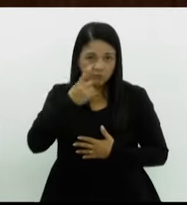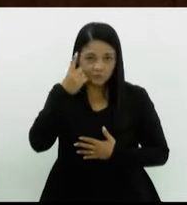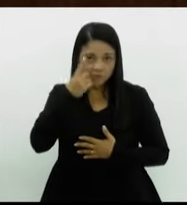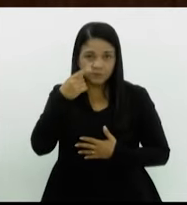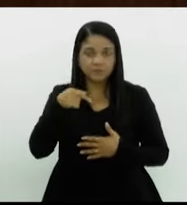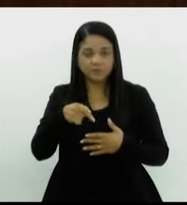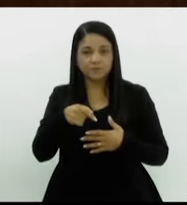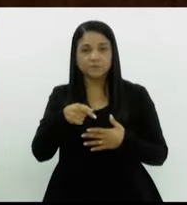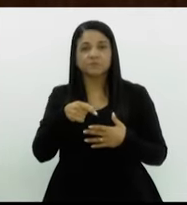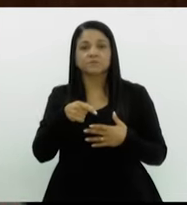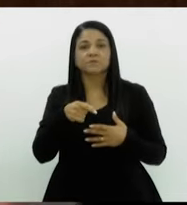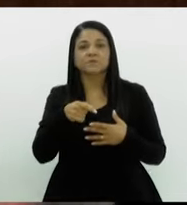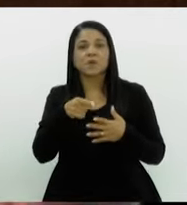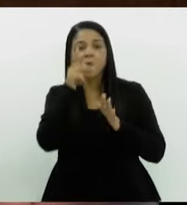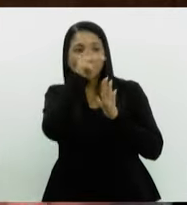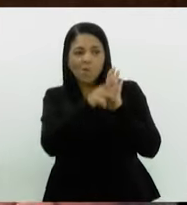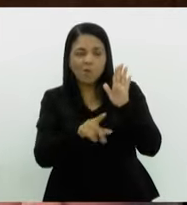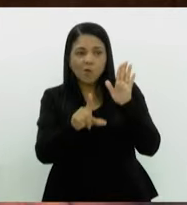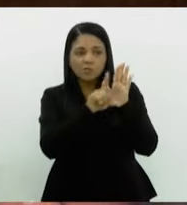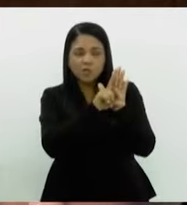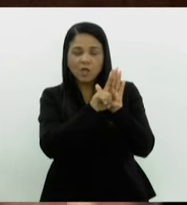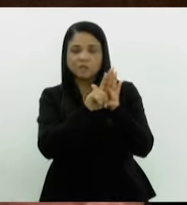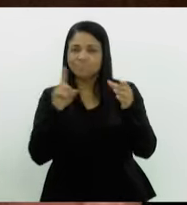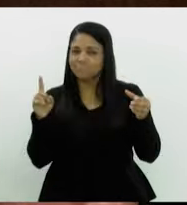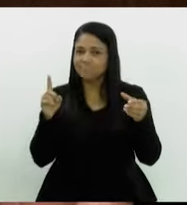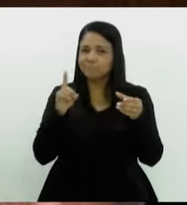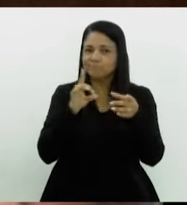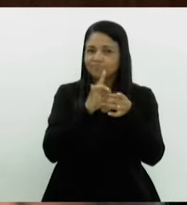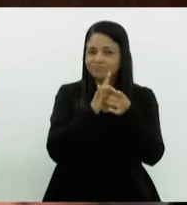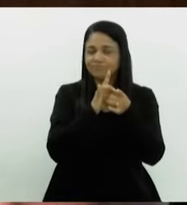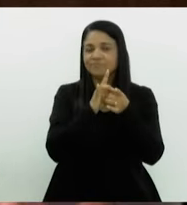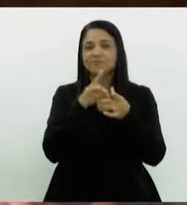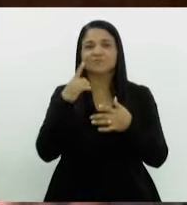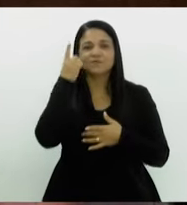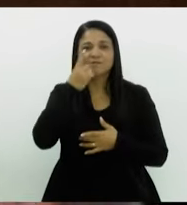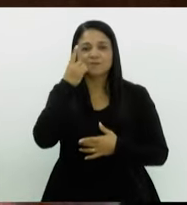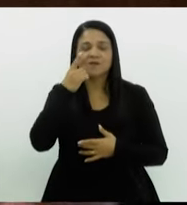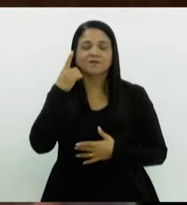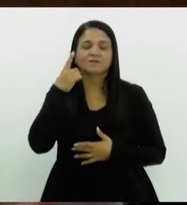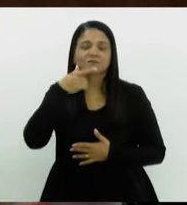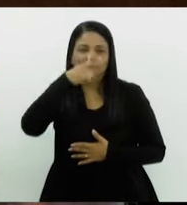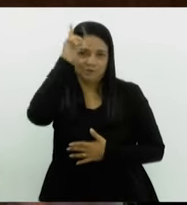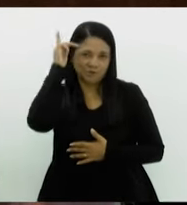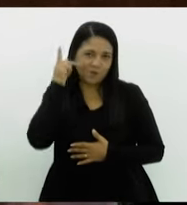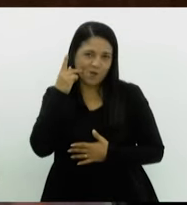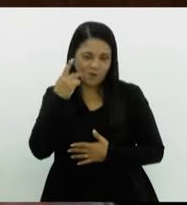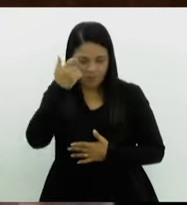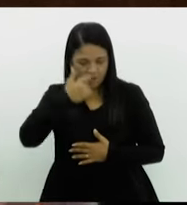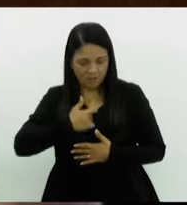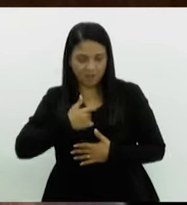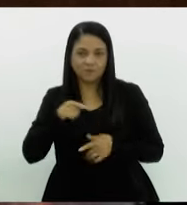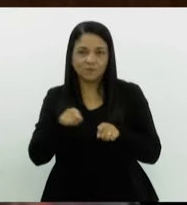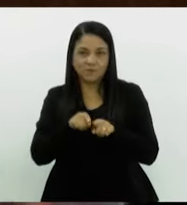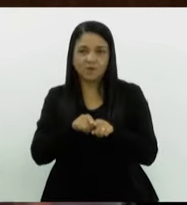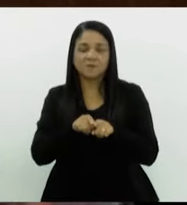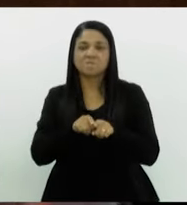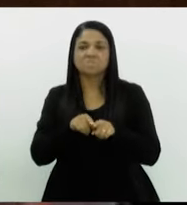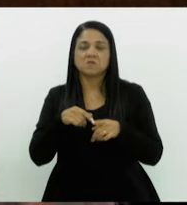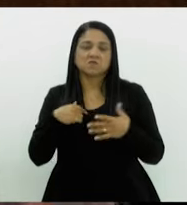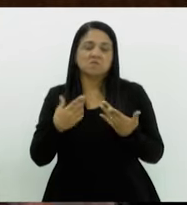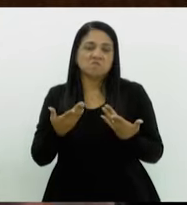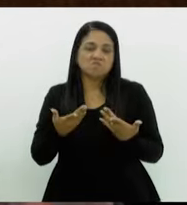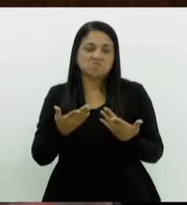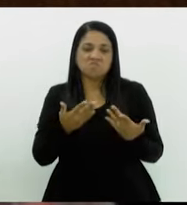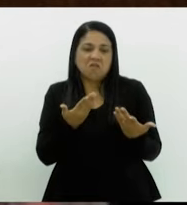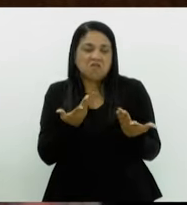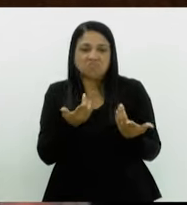parte, fazer um projeto de coautoria com o deputado Luiz Paulo. Eu, sem hipocrisia nenhuma, não tenho a menor necessidade de fazer média com